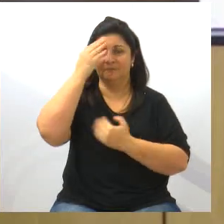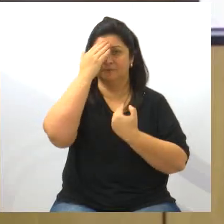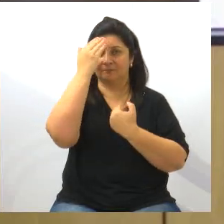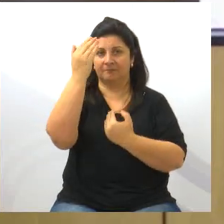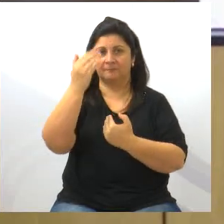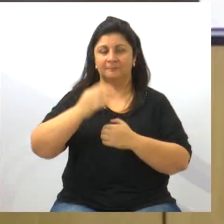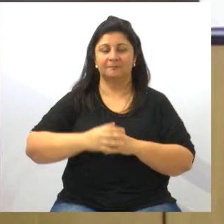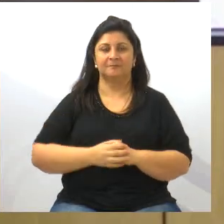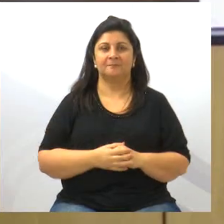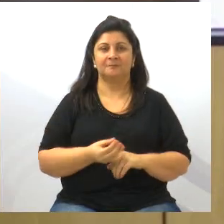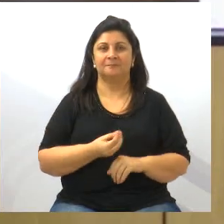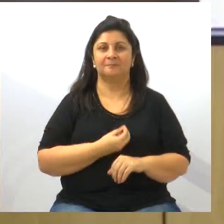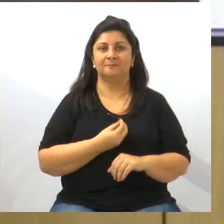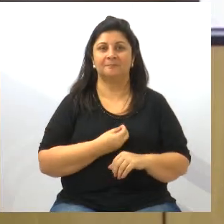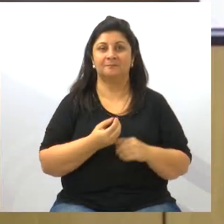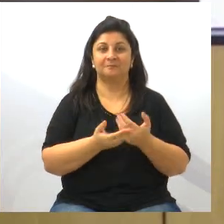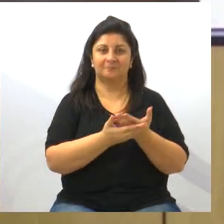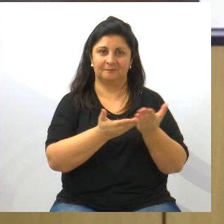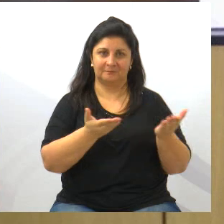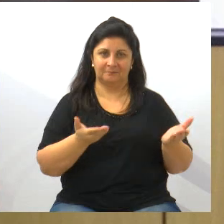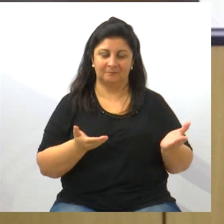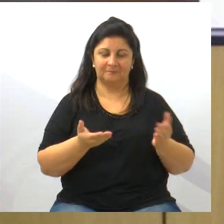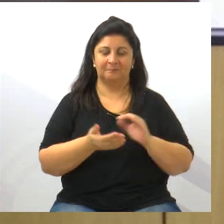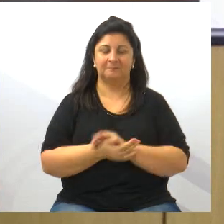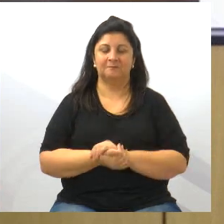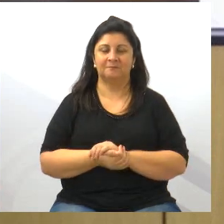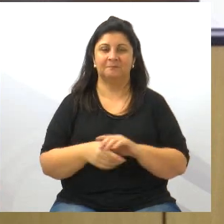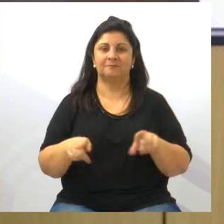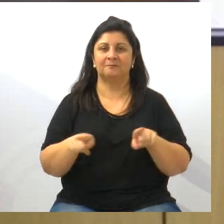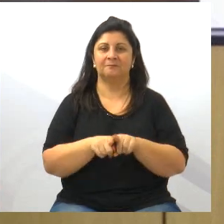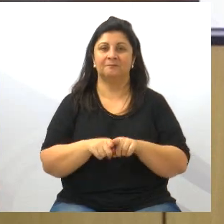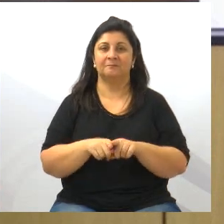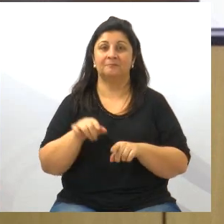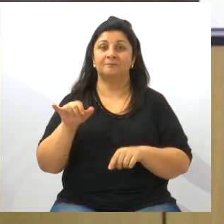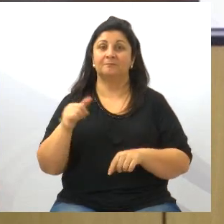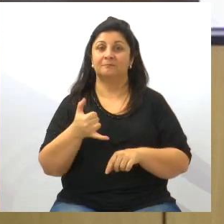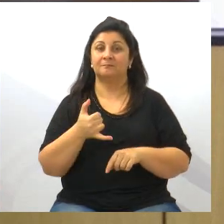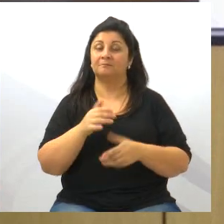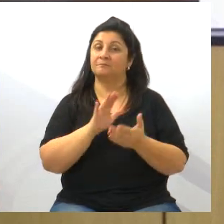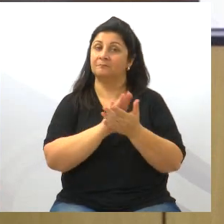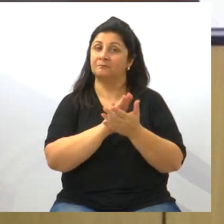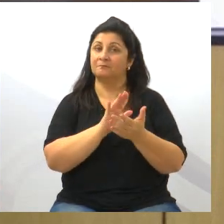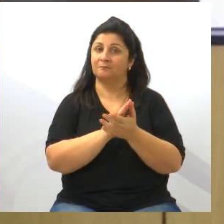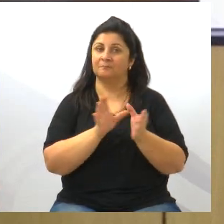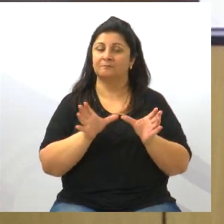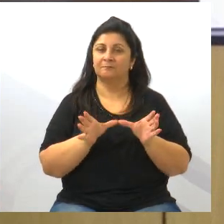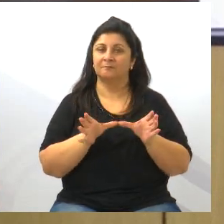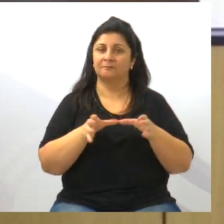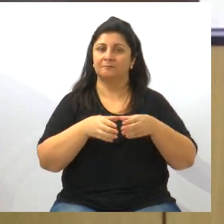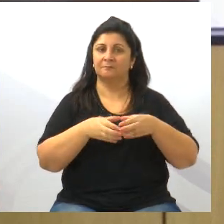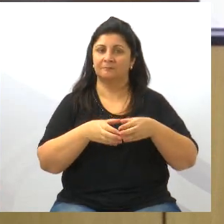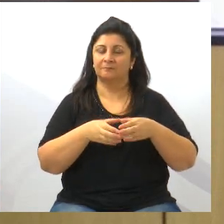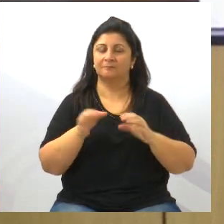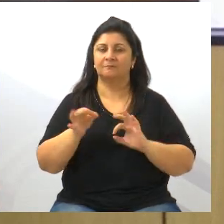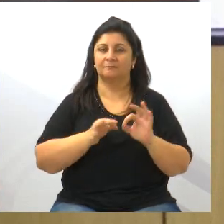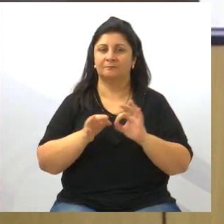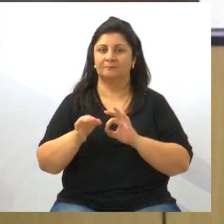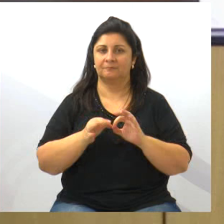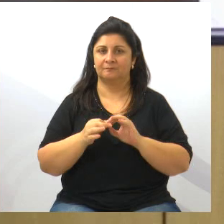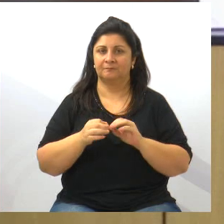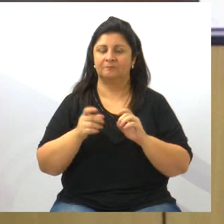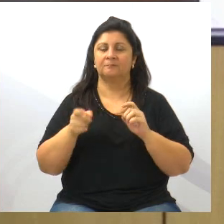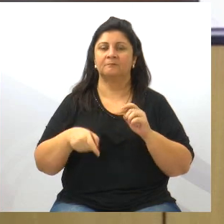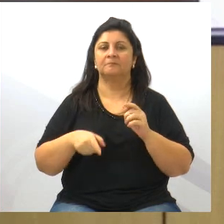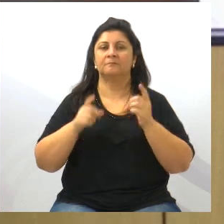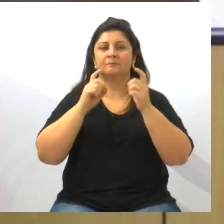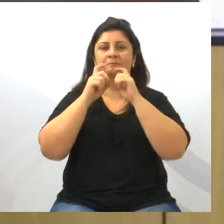agradecer a presença de todos vocês, cumprimentar também, parabenizar a comissão por essa organização desse evento,